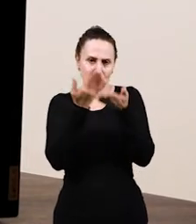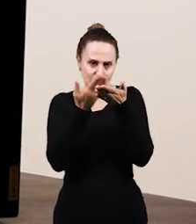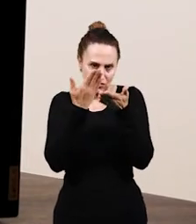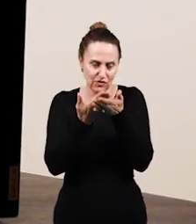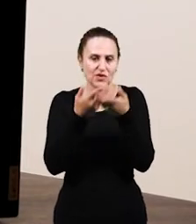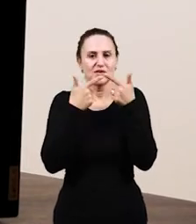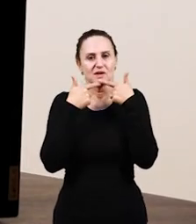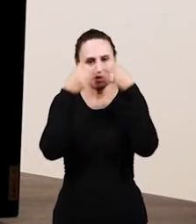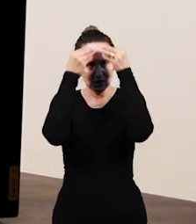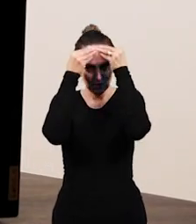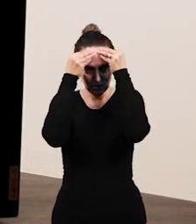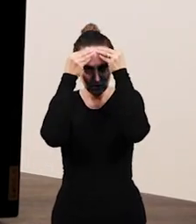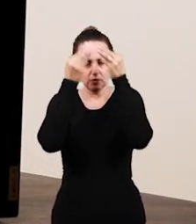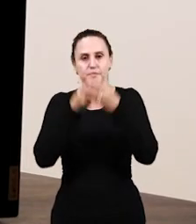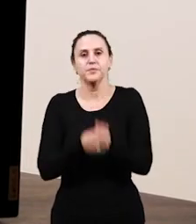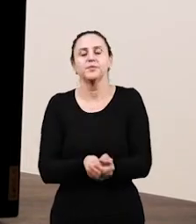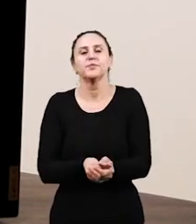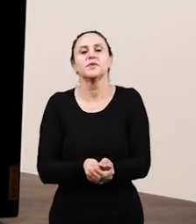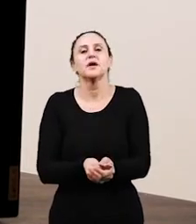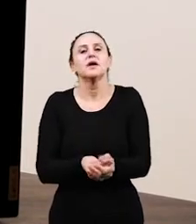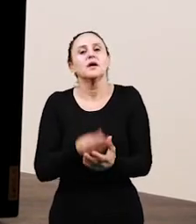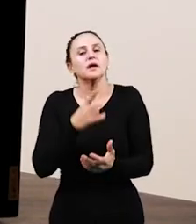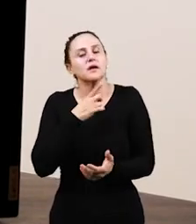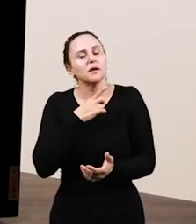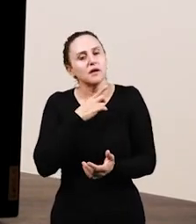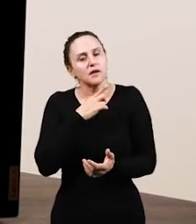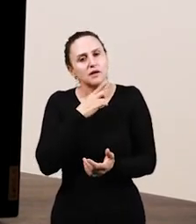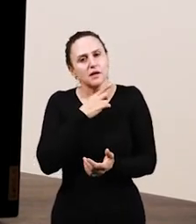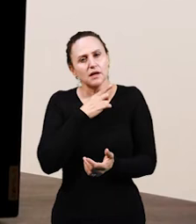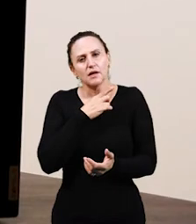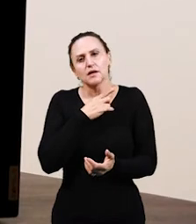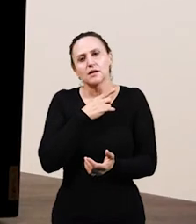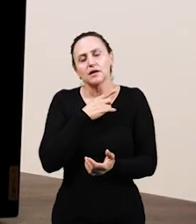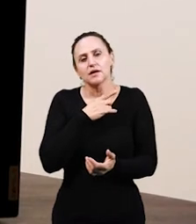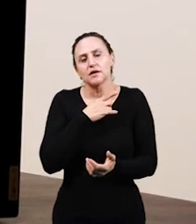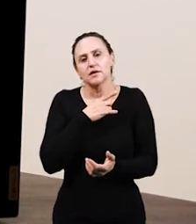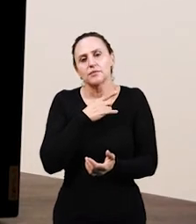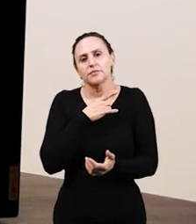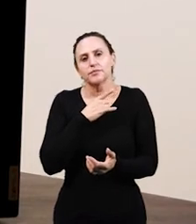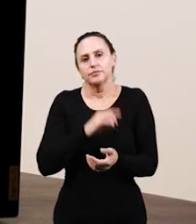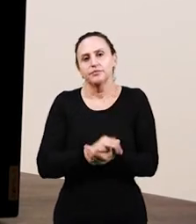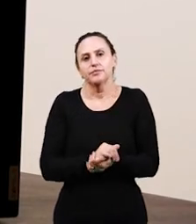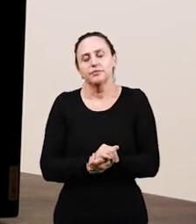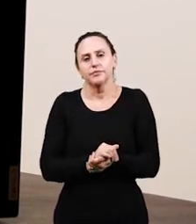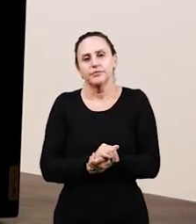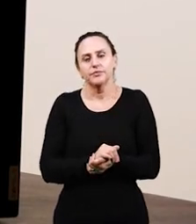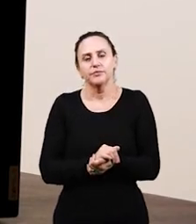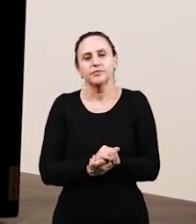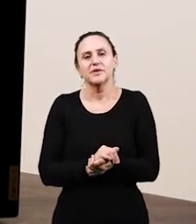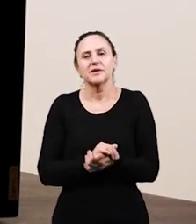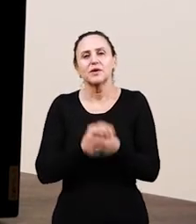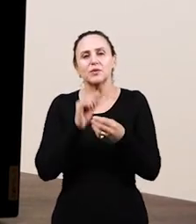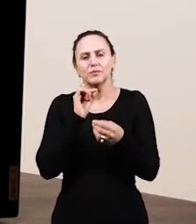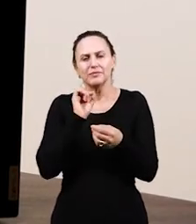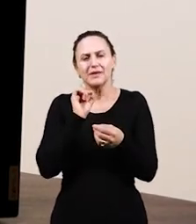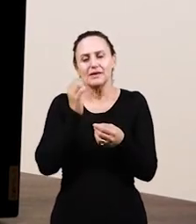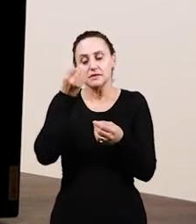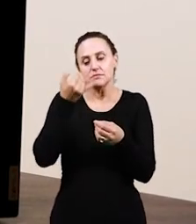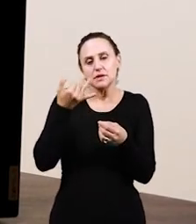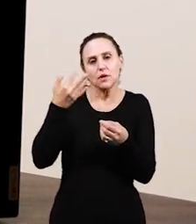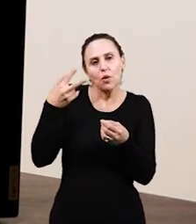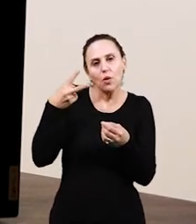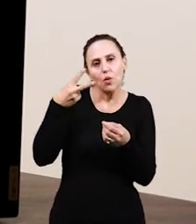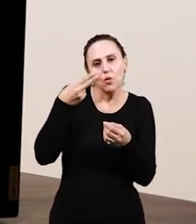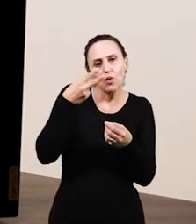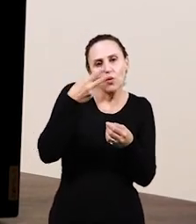estudos linguísticos E aí chegamos então na no que a gente chama de corte e sua siriano